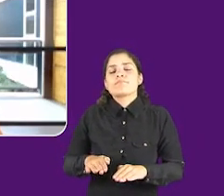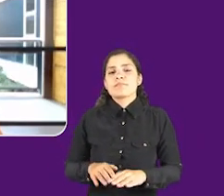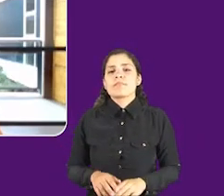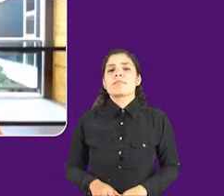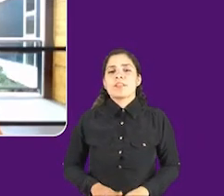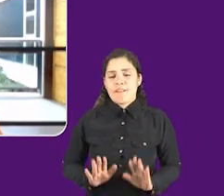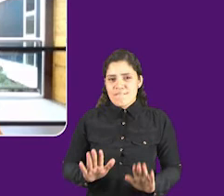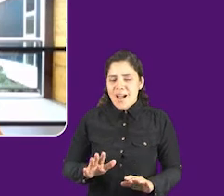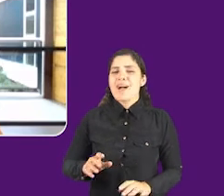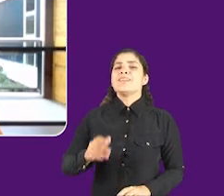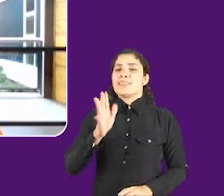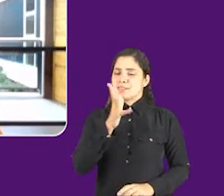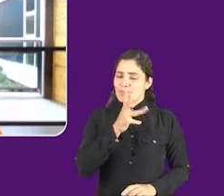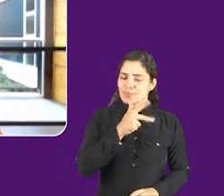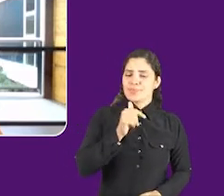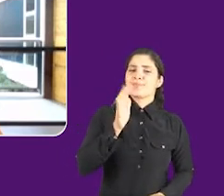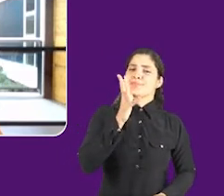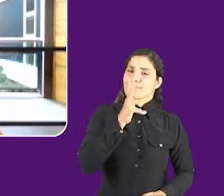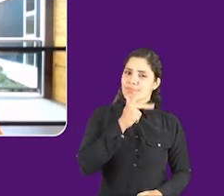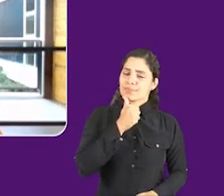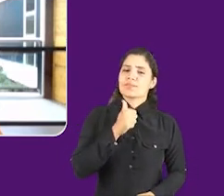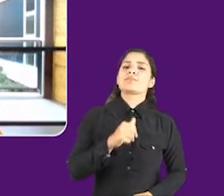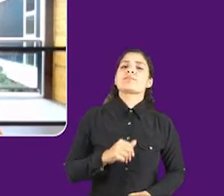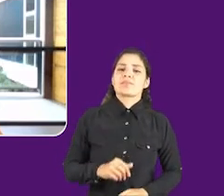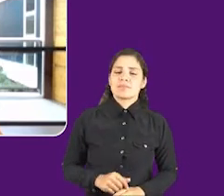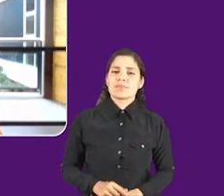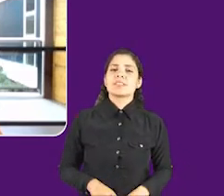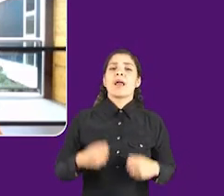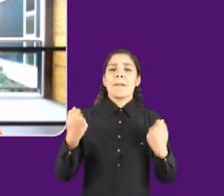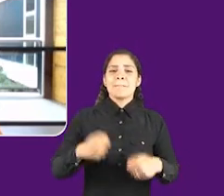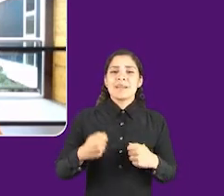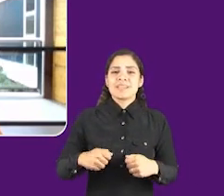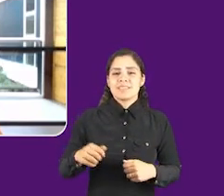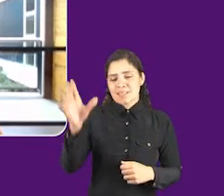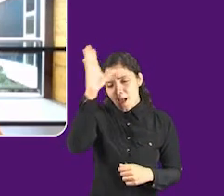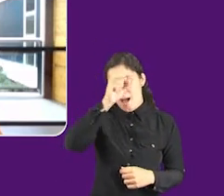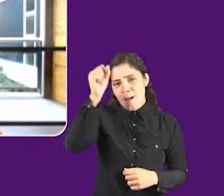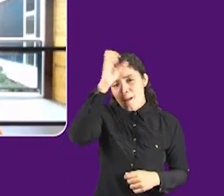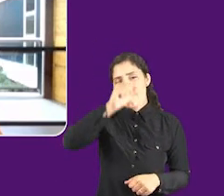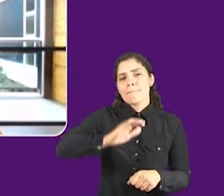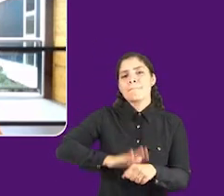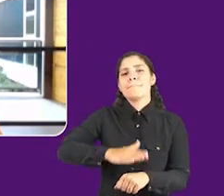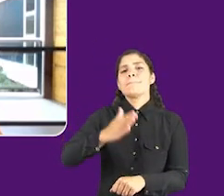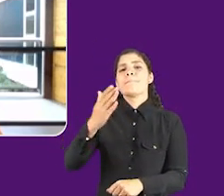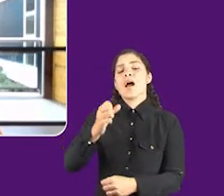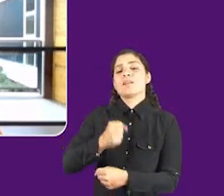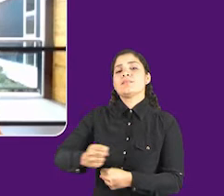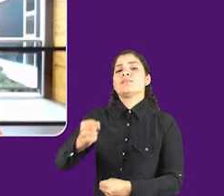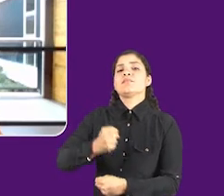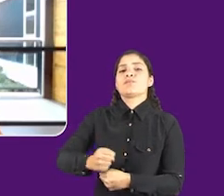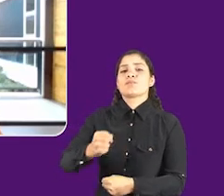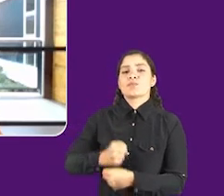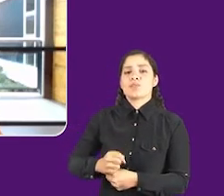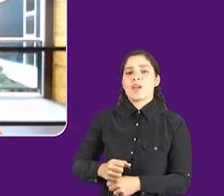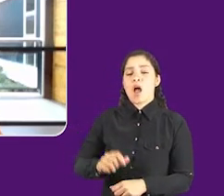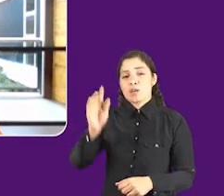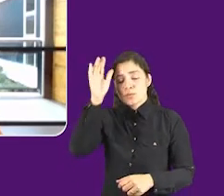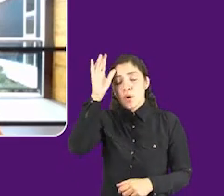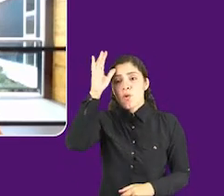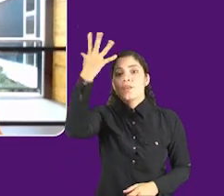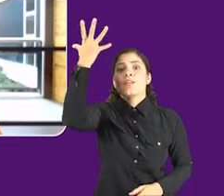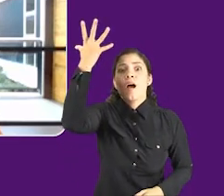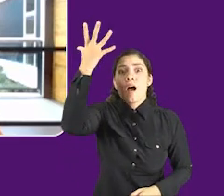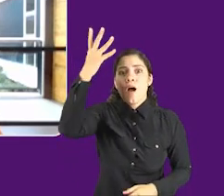demorar aí de maior porque a gente precisa de uma maturidade maior do setor da construção parte as soluções base